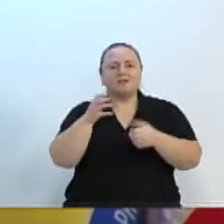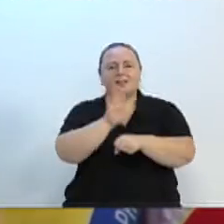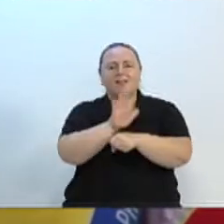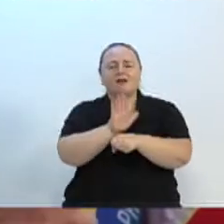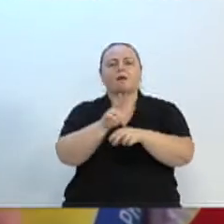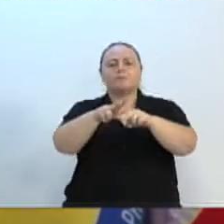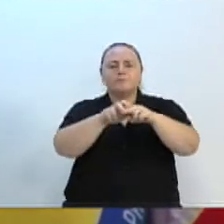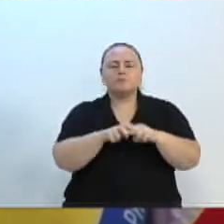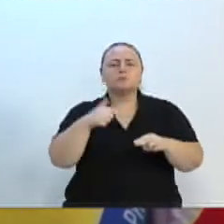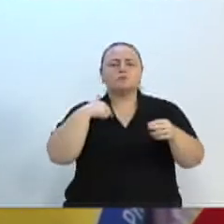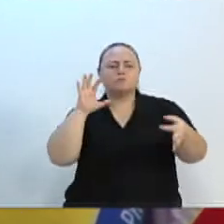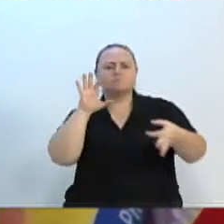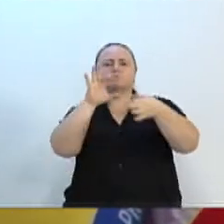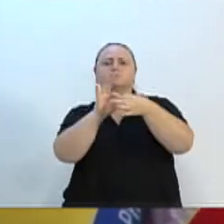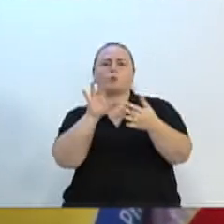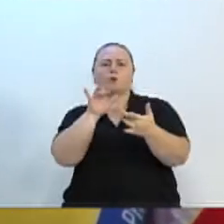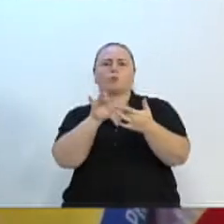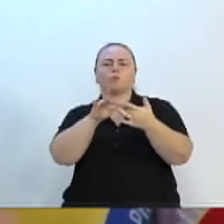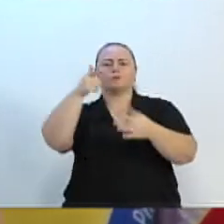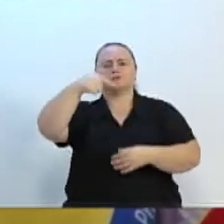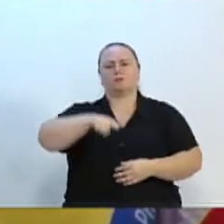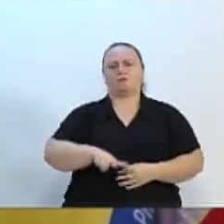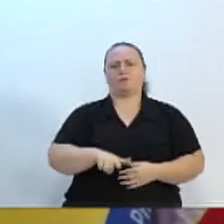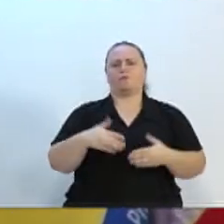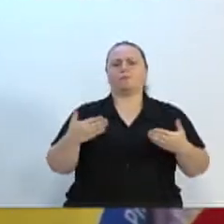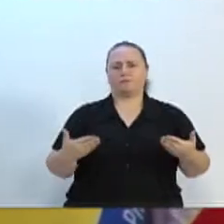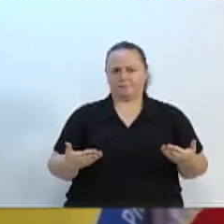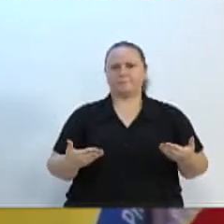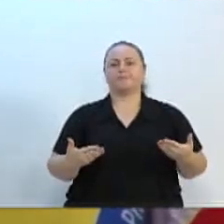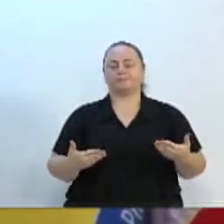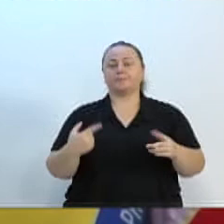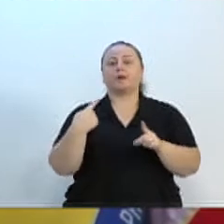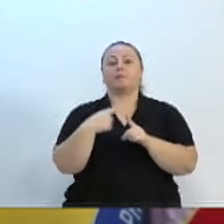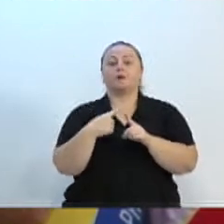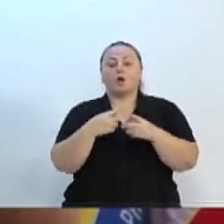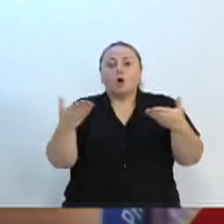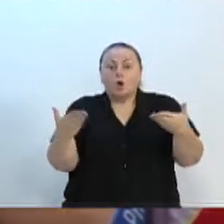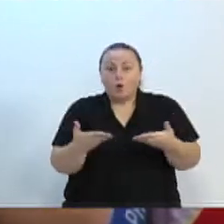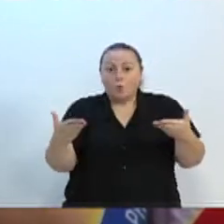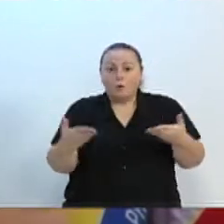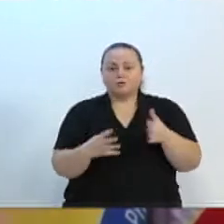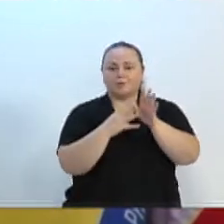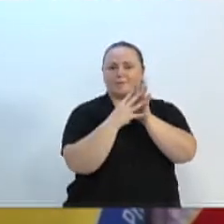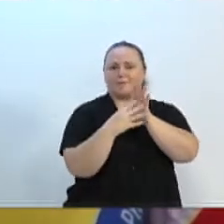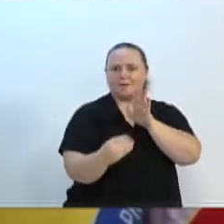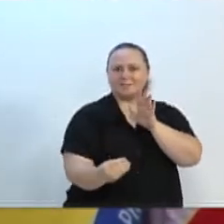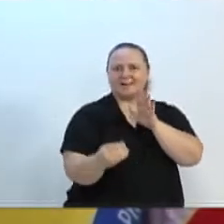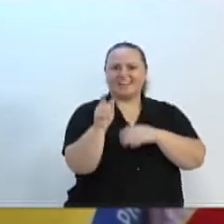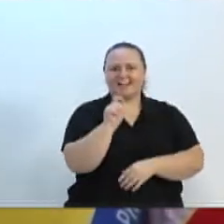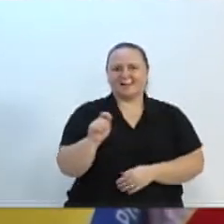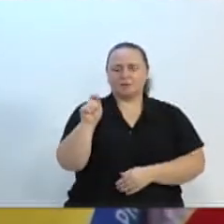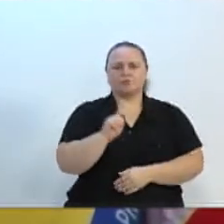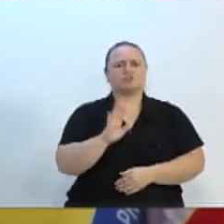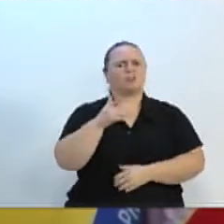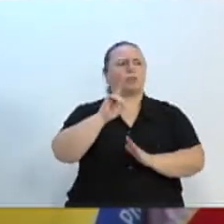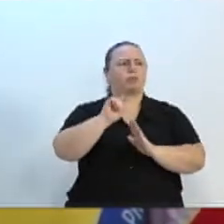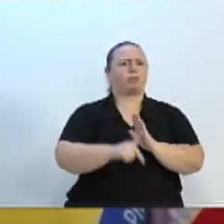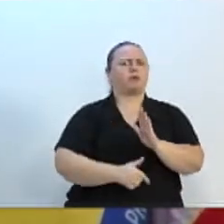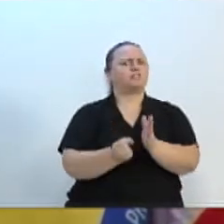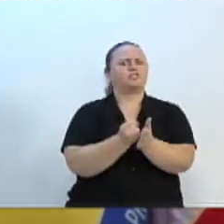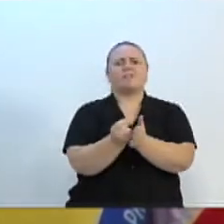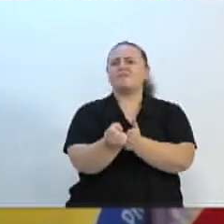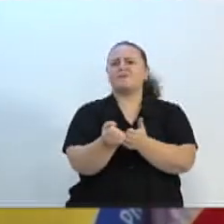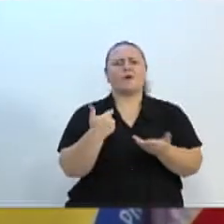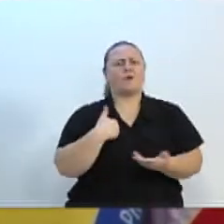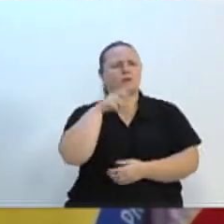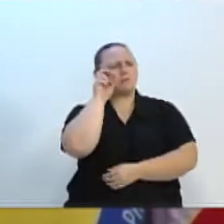retomar esse contato, até porque o modelo hoje que a cidade está adotando é um modelo atrasado. Existem outros modelos de cidade que eu pesquisei, de